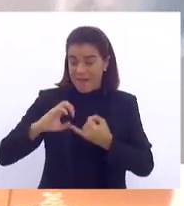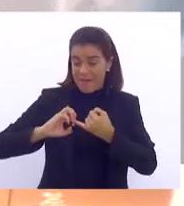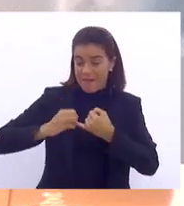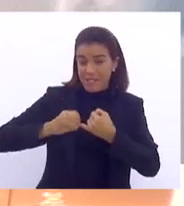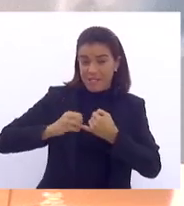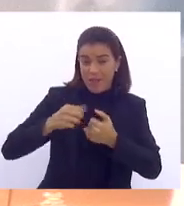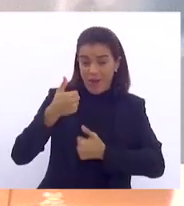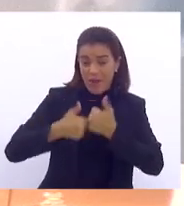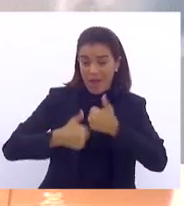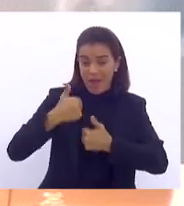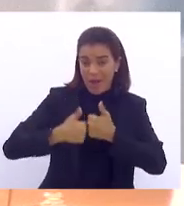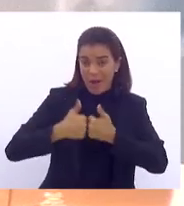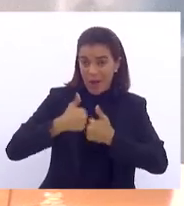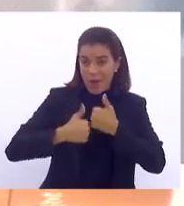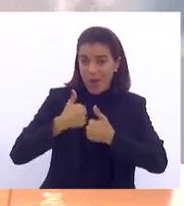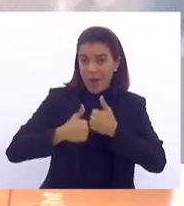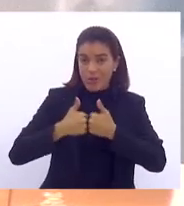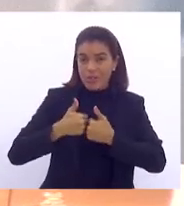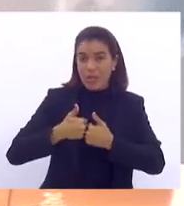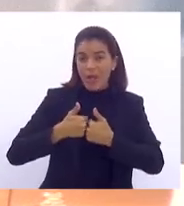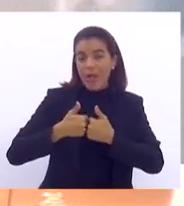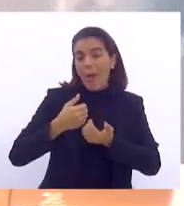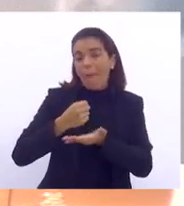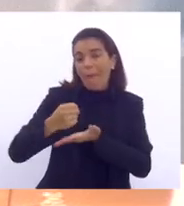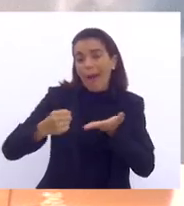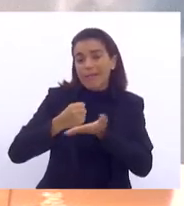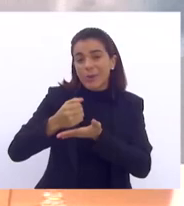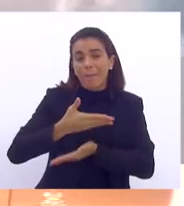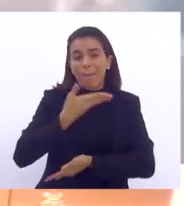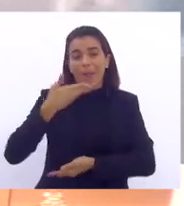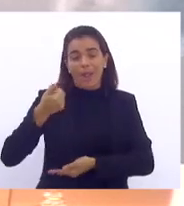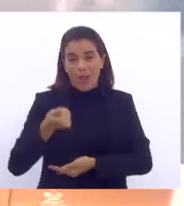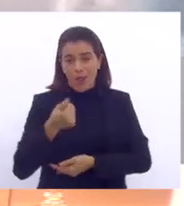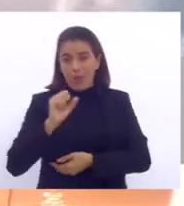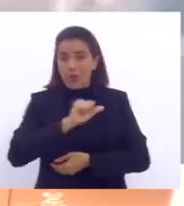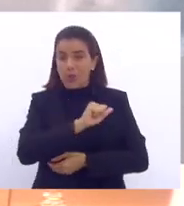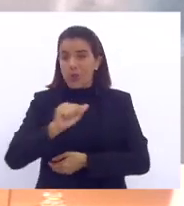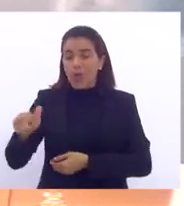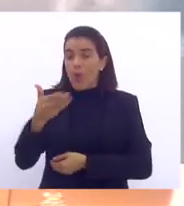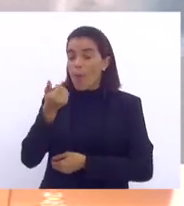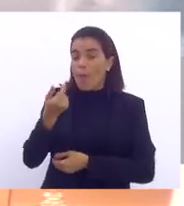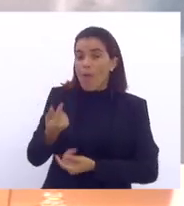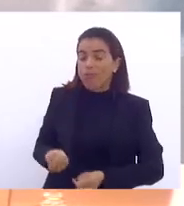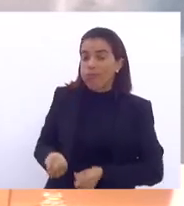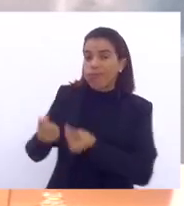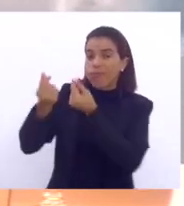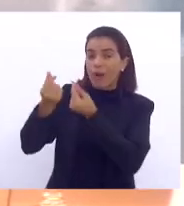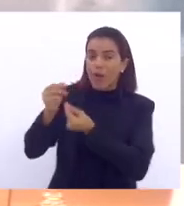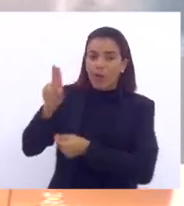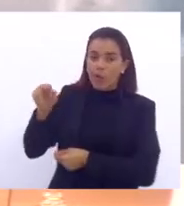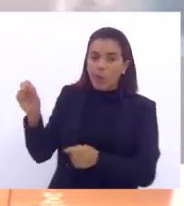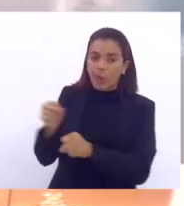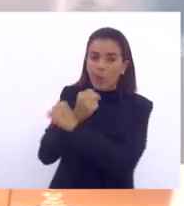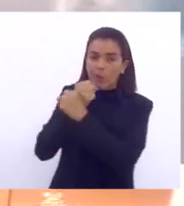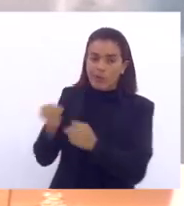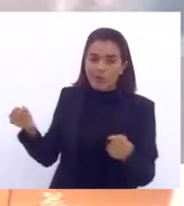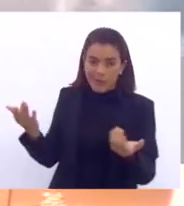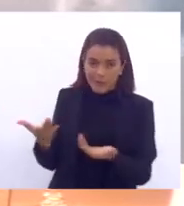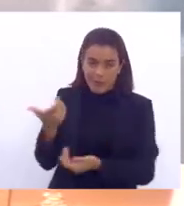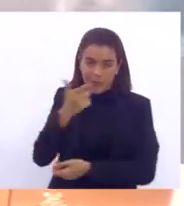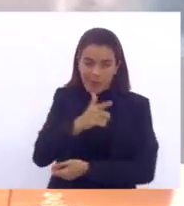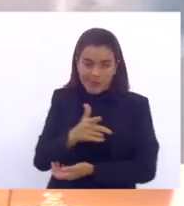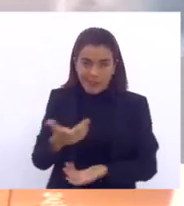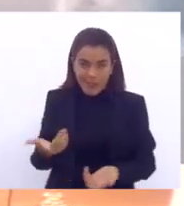arroz é é muito melhor do que pensar em comer um Caviar por exemplo que nunca vai acontecer então é isso que a gente tem tentado